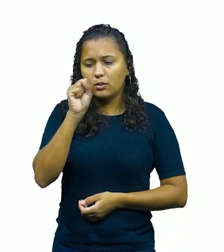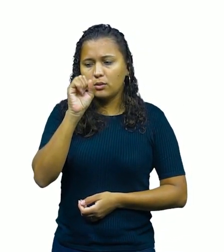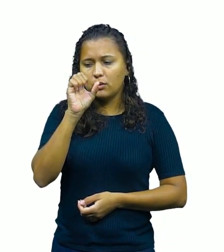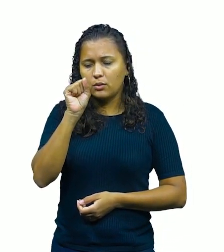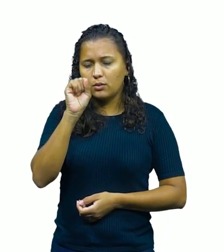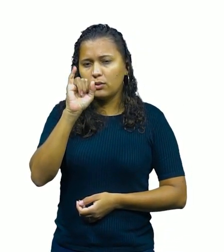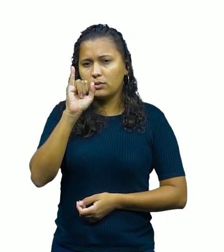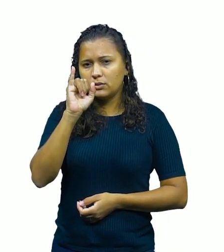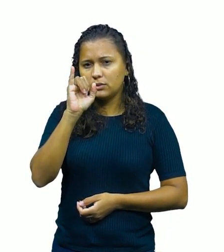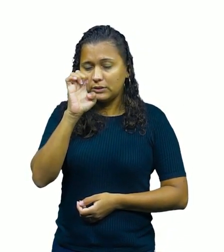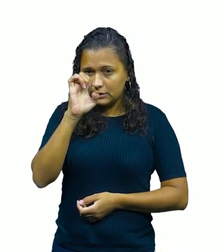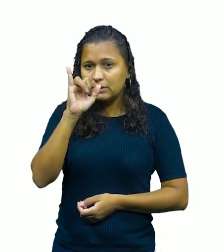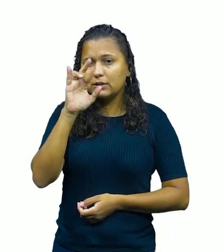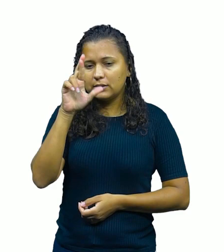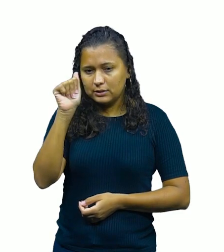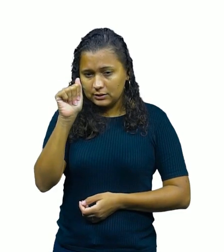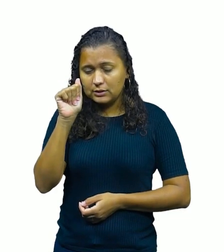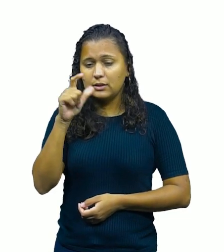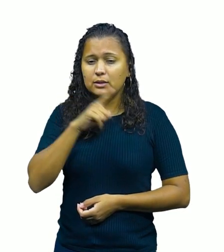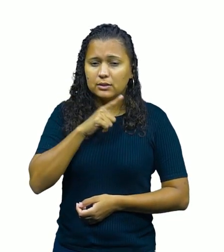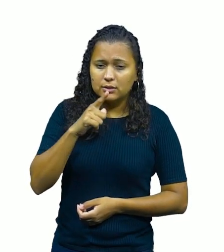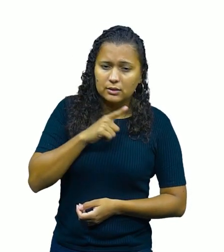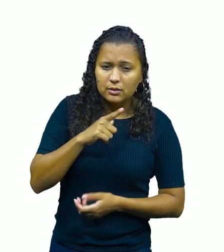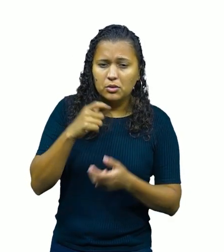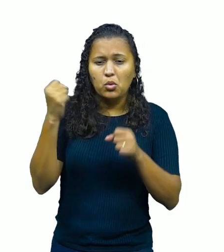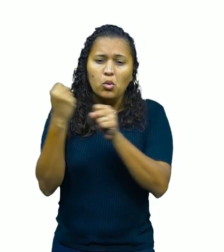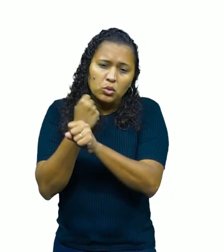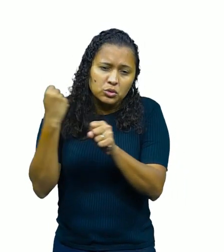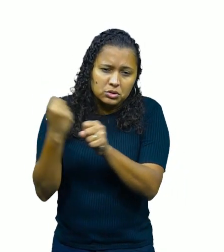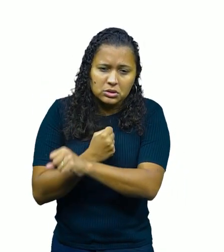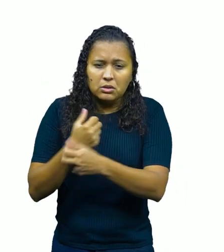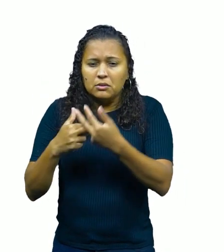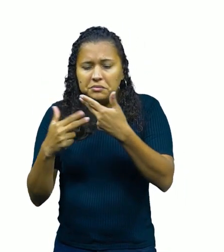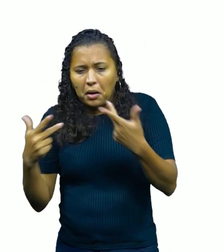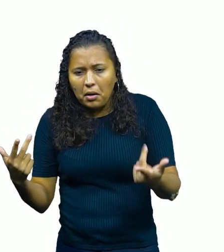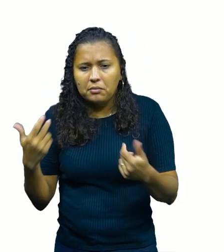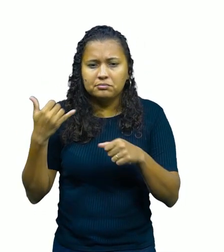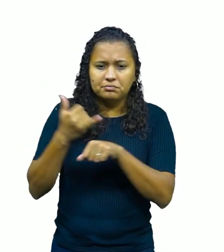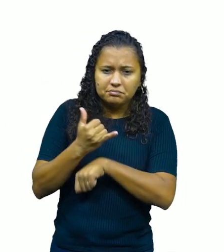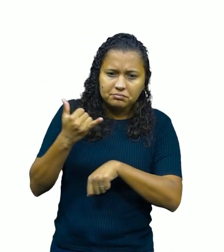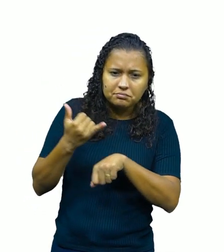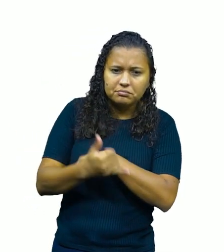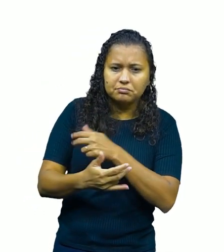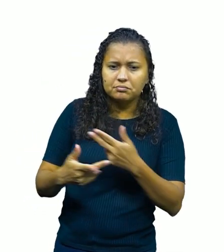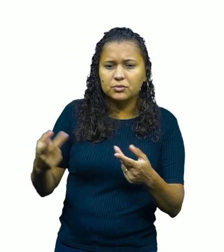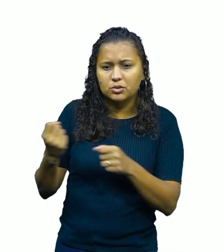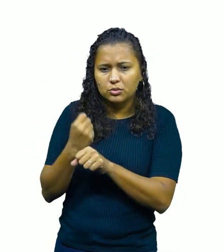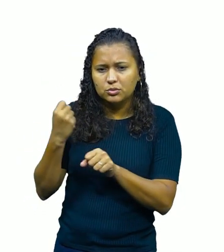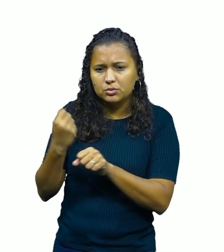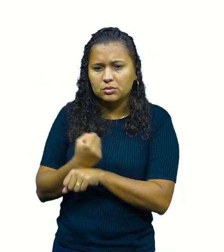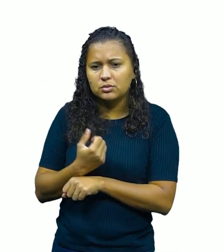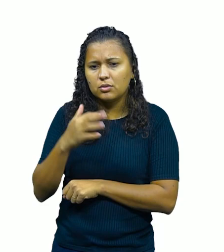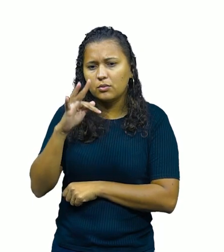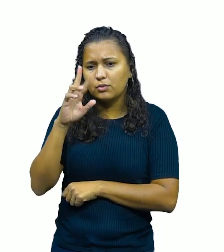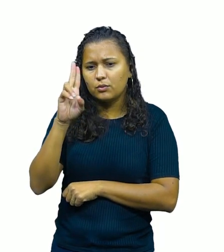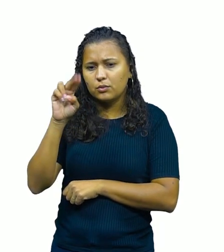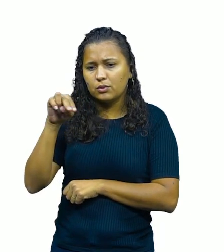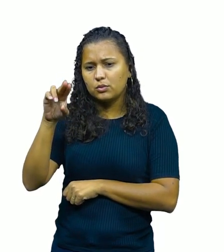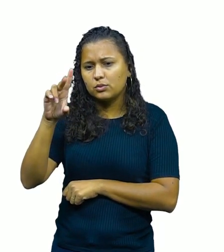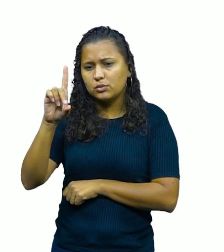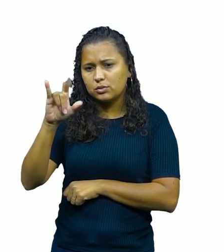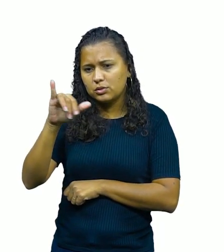grosseiras, né? Construção de estruturas metálicas brituradas, britadores, construção de peças isoladas,